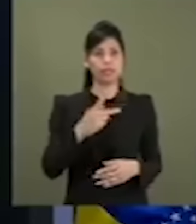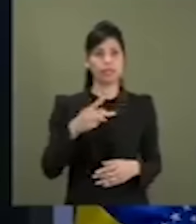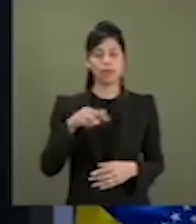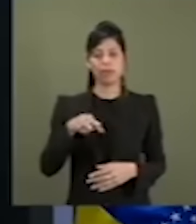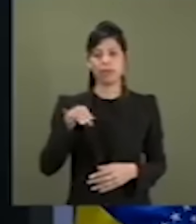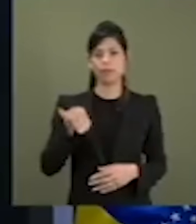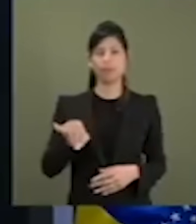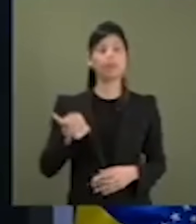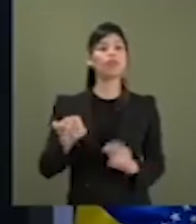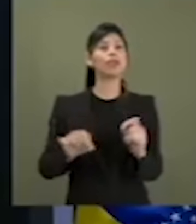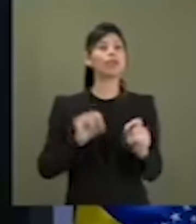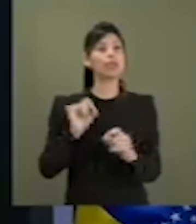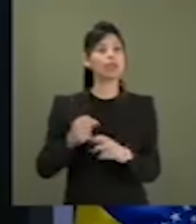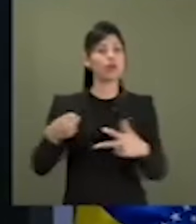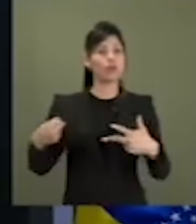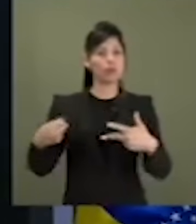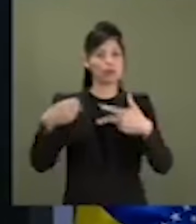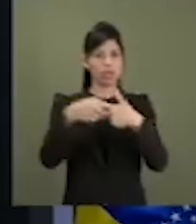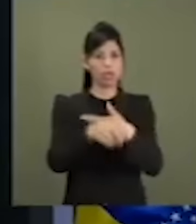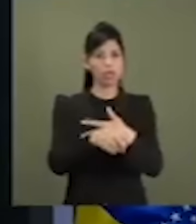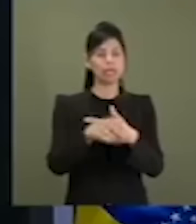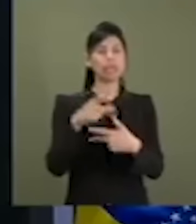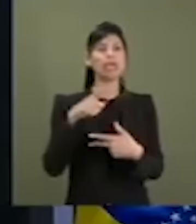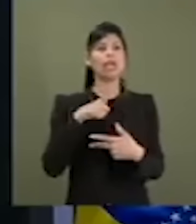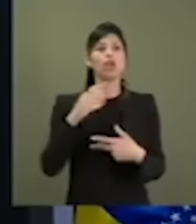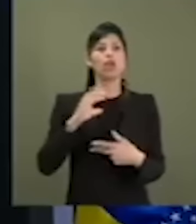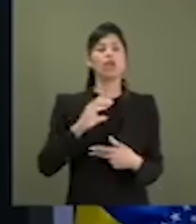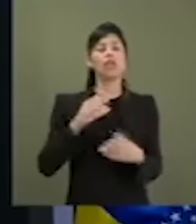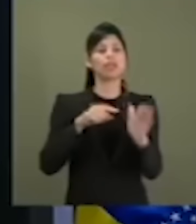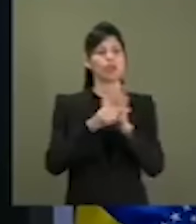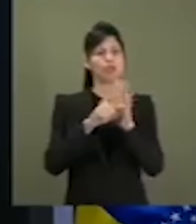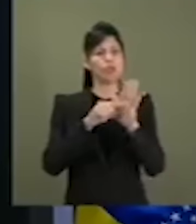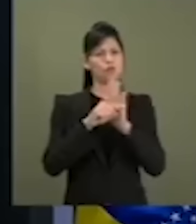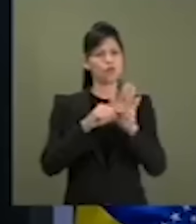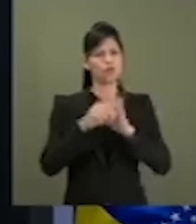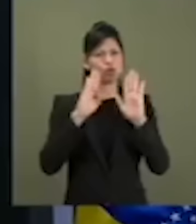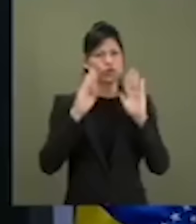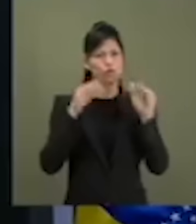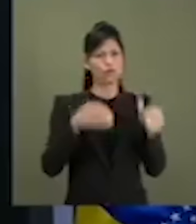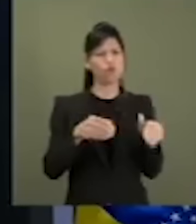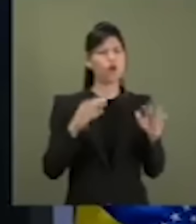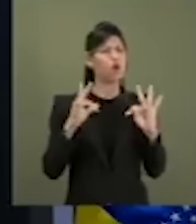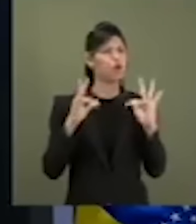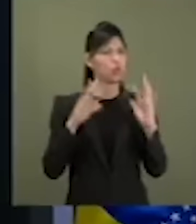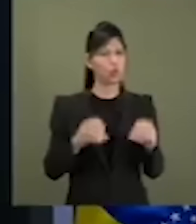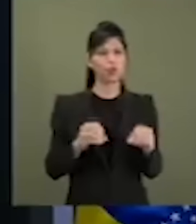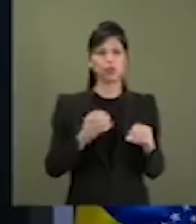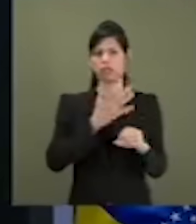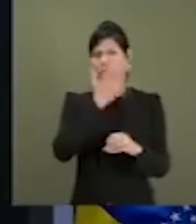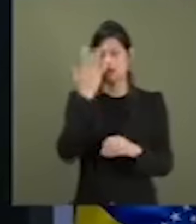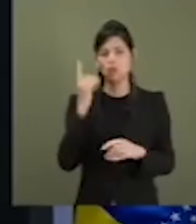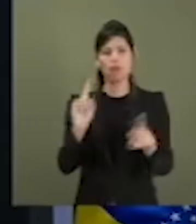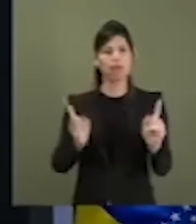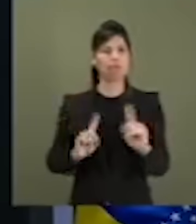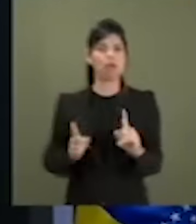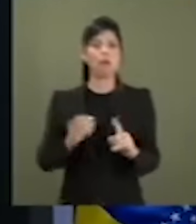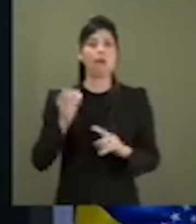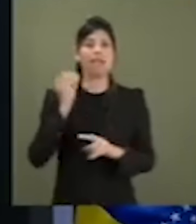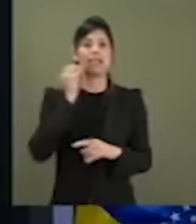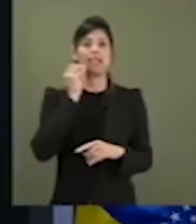Lamentavelmente, uma investigação parcial, uma investigação que não foca todos os atores envolvidos, que tenta proteger